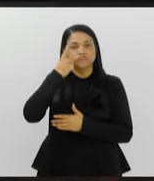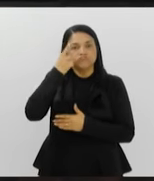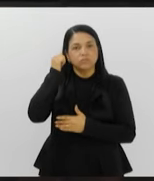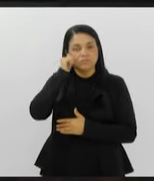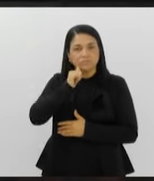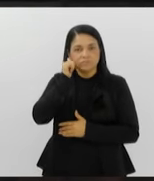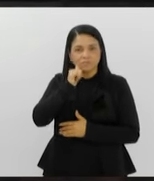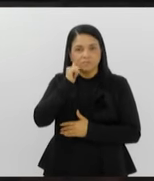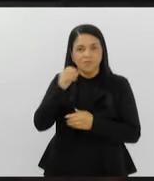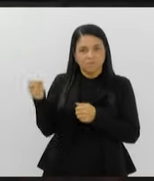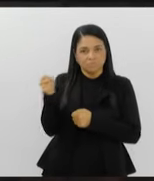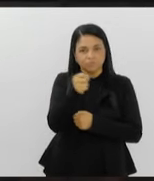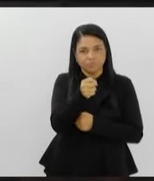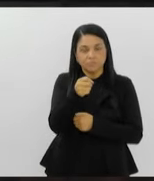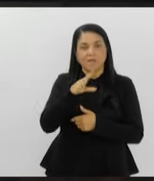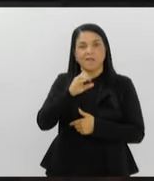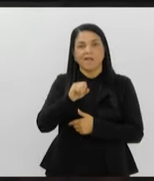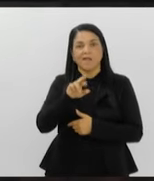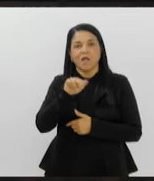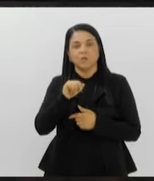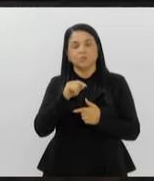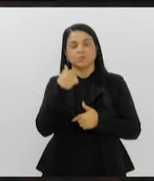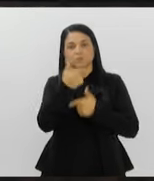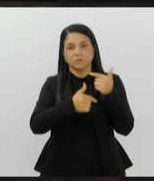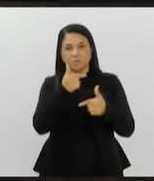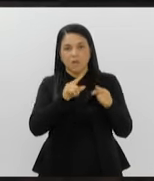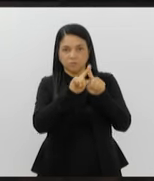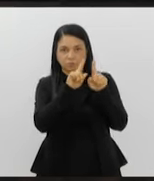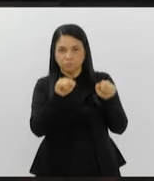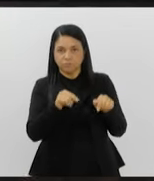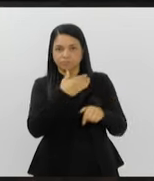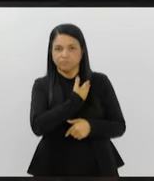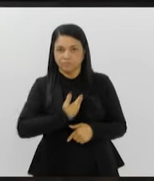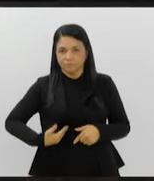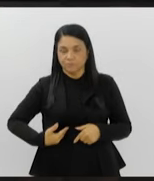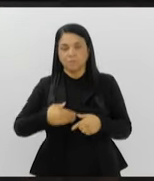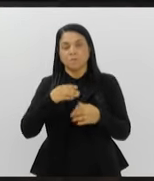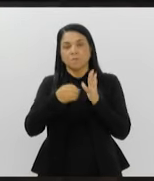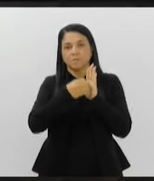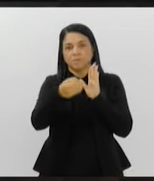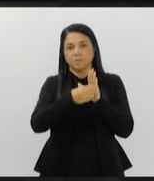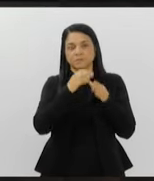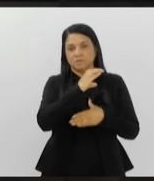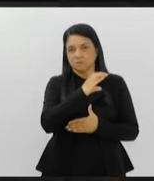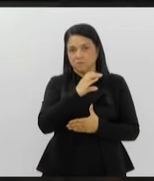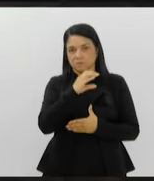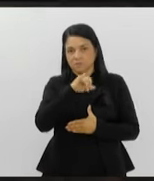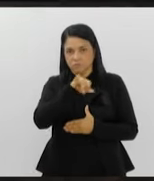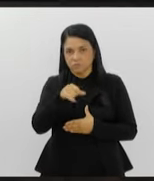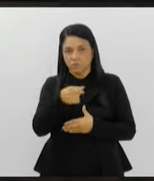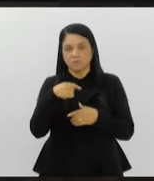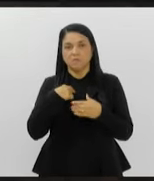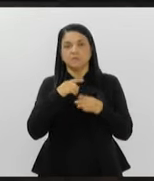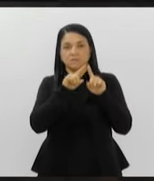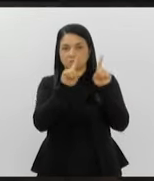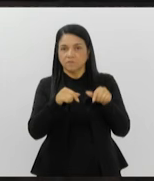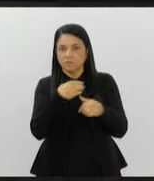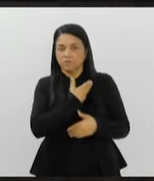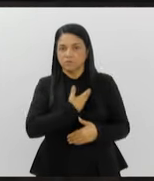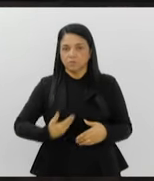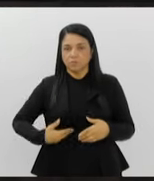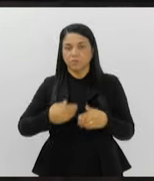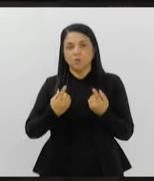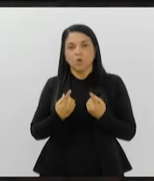de Cargos ou Empregos Públicos no âmbito do Estado do Rio de Janeiro. Pendente de pareceres da Comissão de Constituição e Justiça, servidores públicos, combate